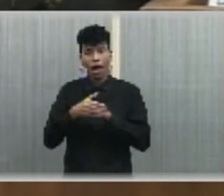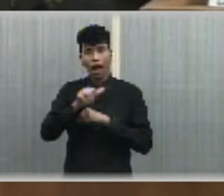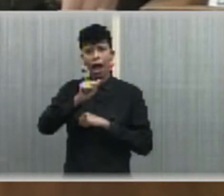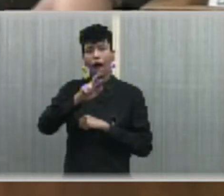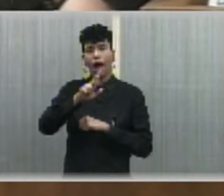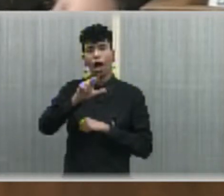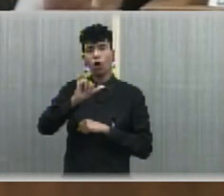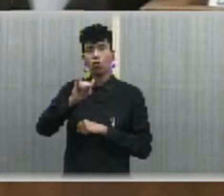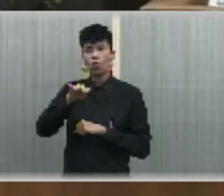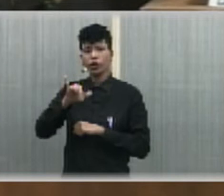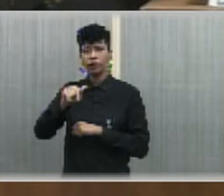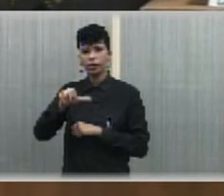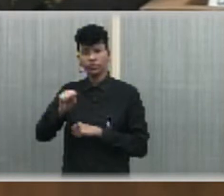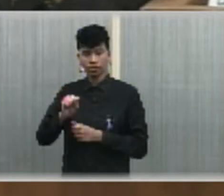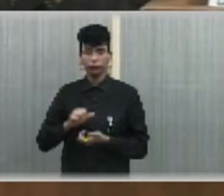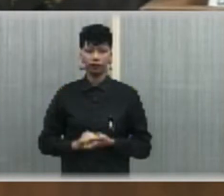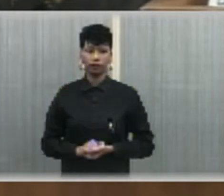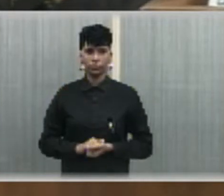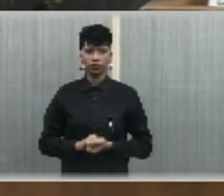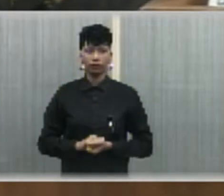Aroeiras.